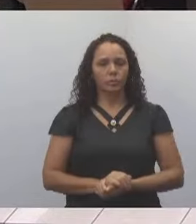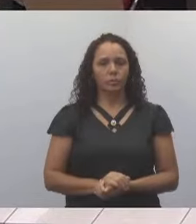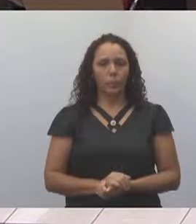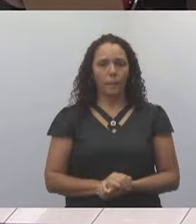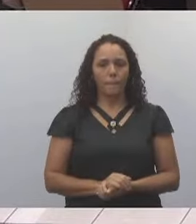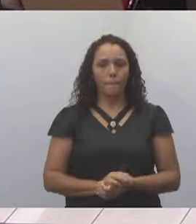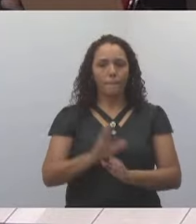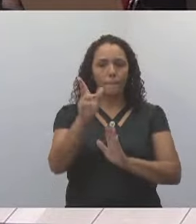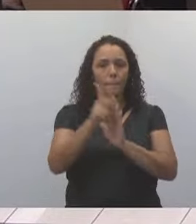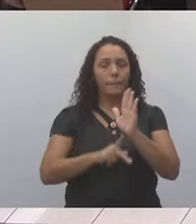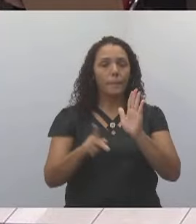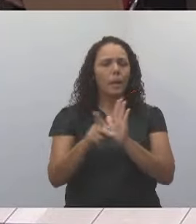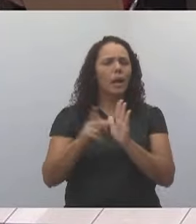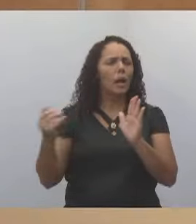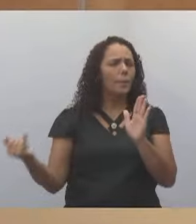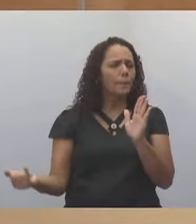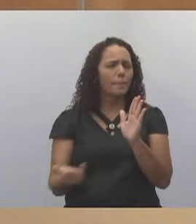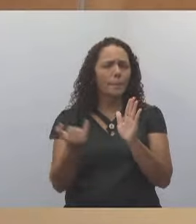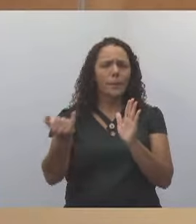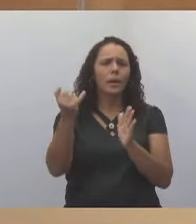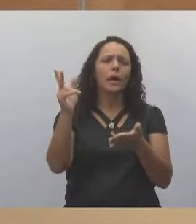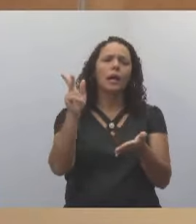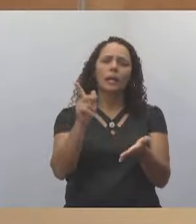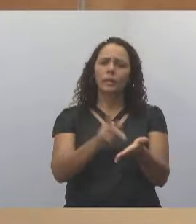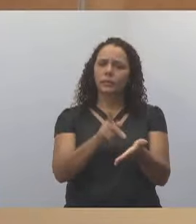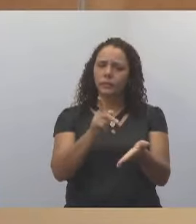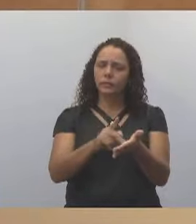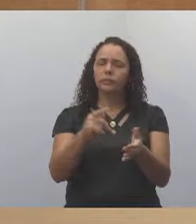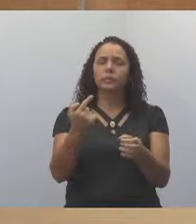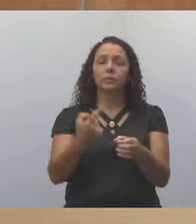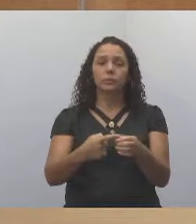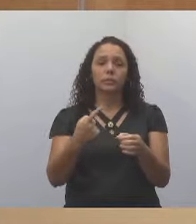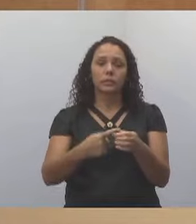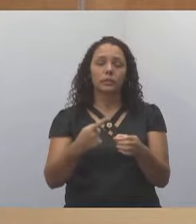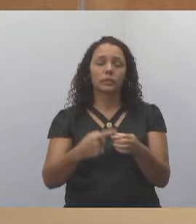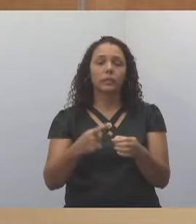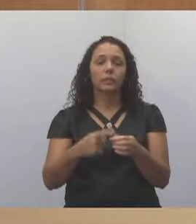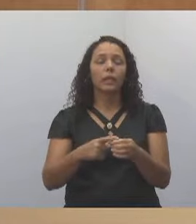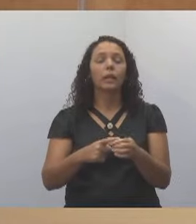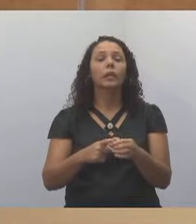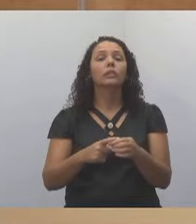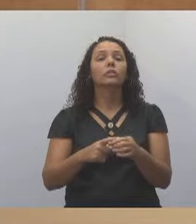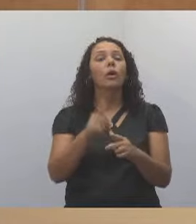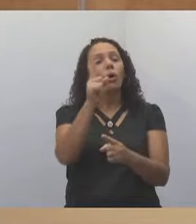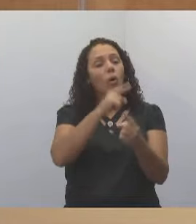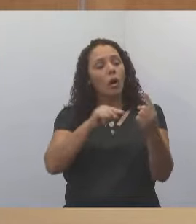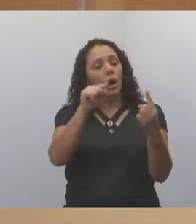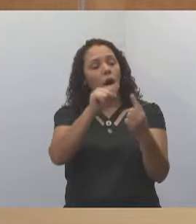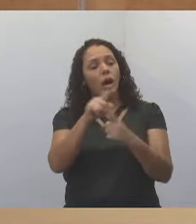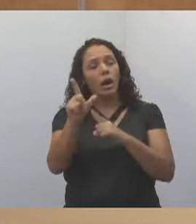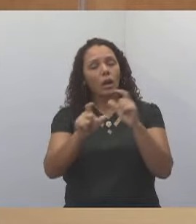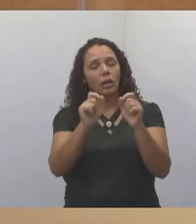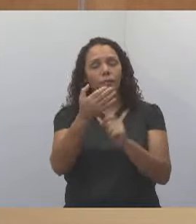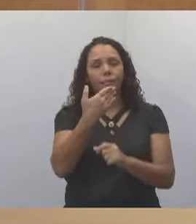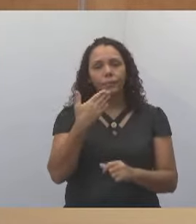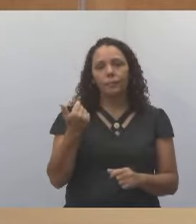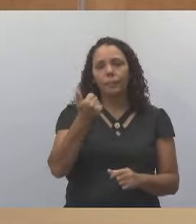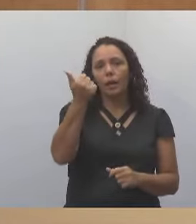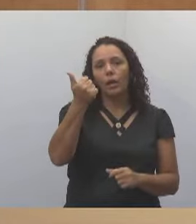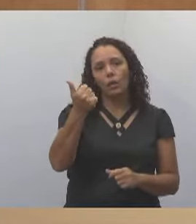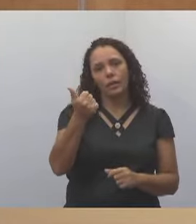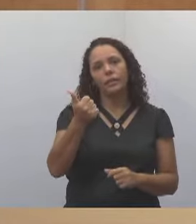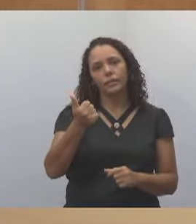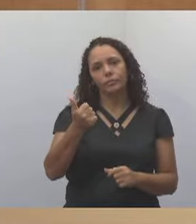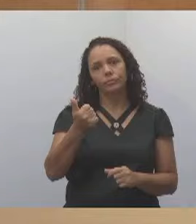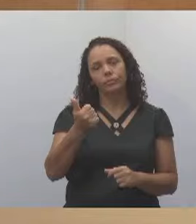Bom, um projeto super importante para a nossa cidade, o qual visa melhorar a